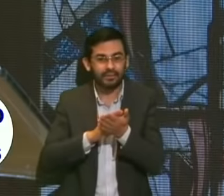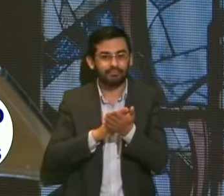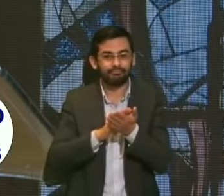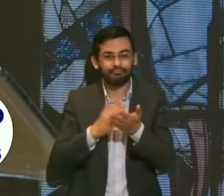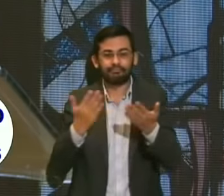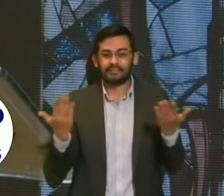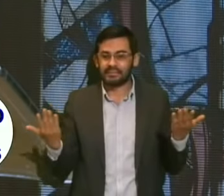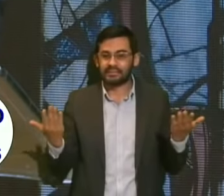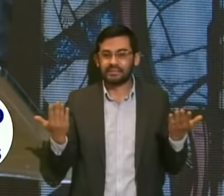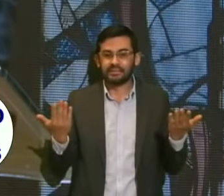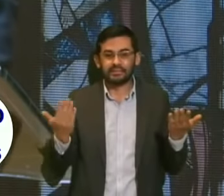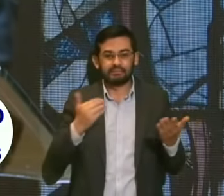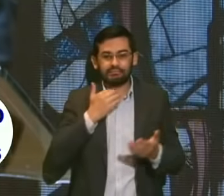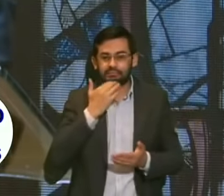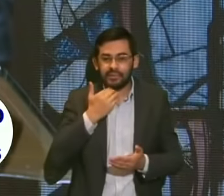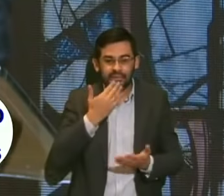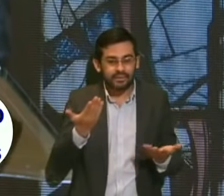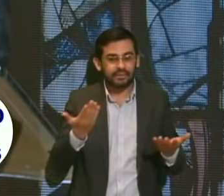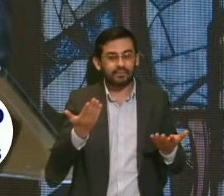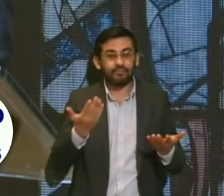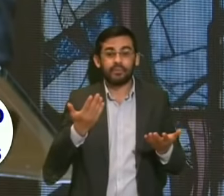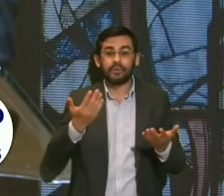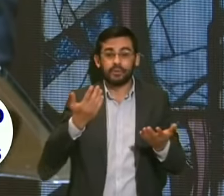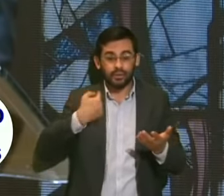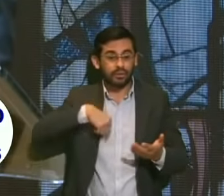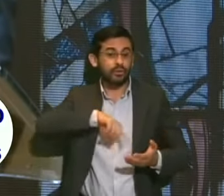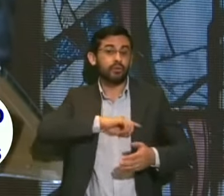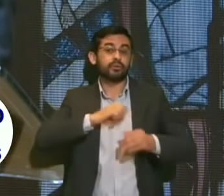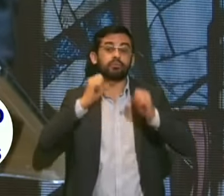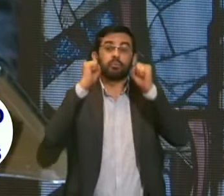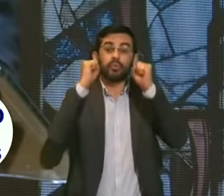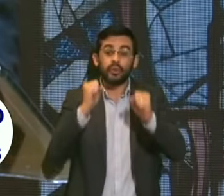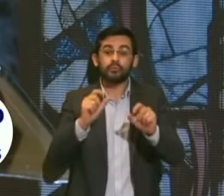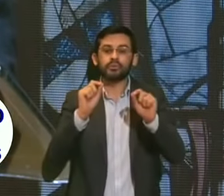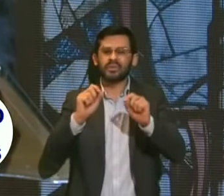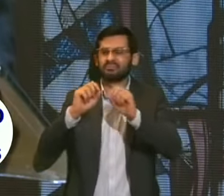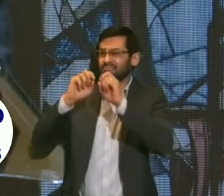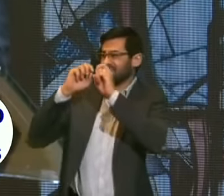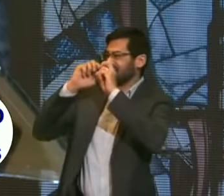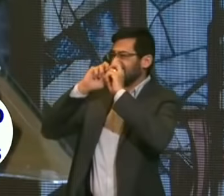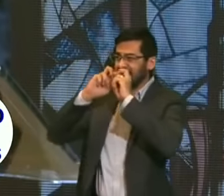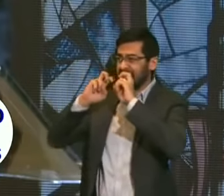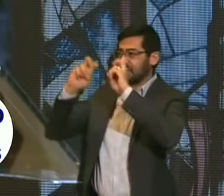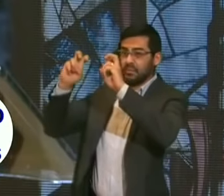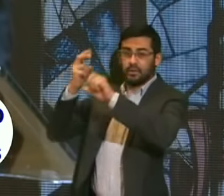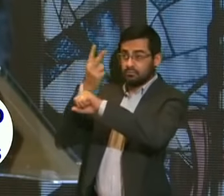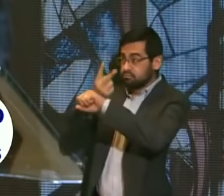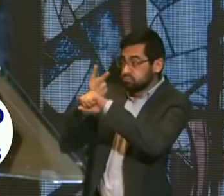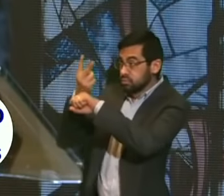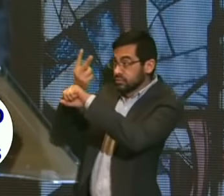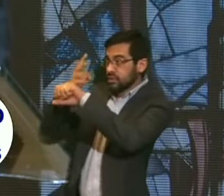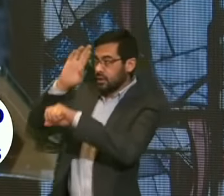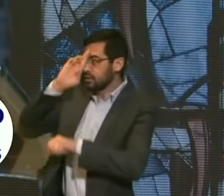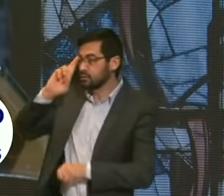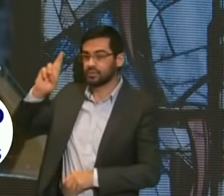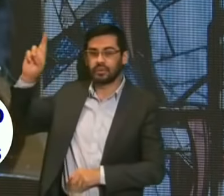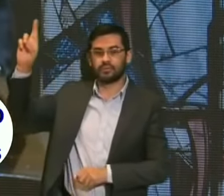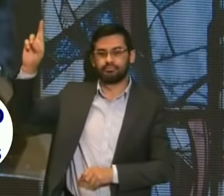sobre nós, não tem quem possa. E o que a gente pode fazer é clamar, é buscar a face do Senhor,